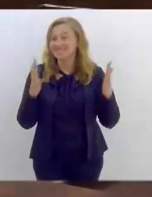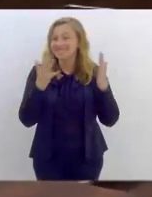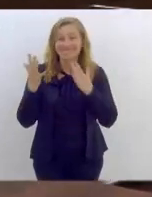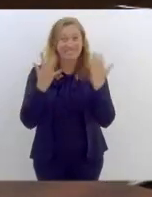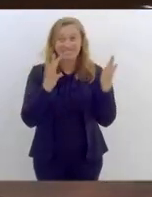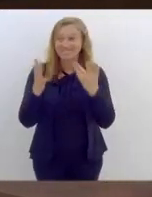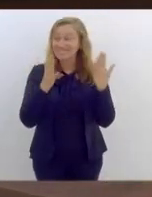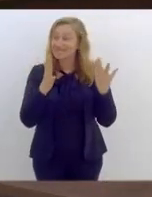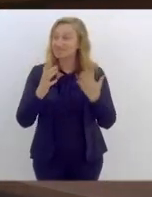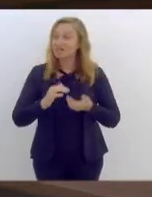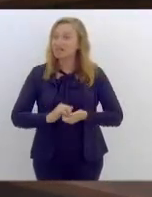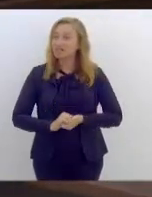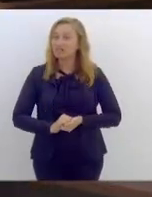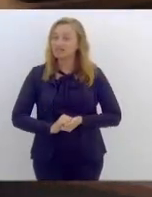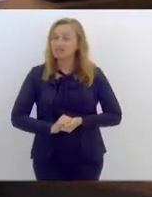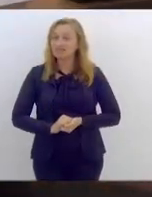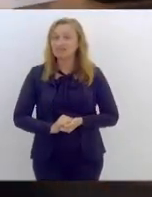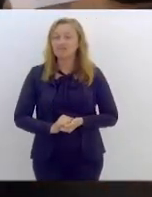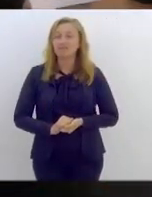Gratidão, Jerry.